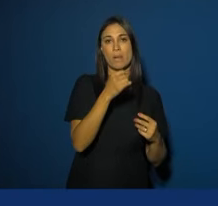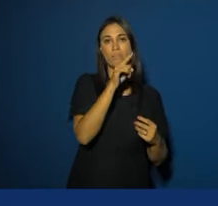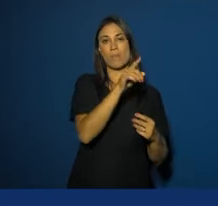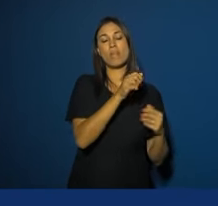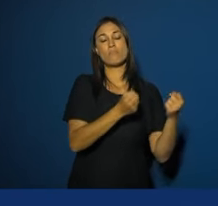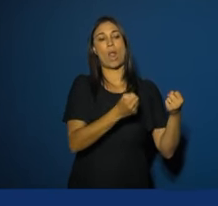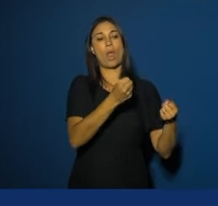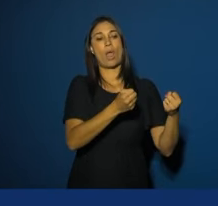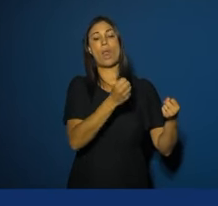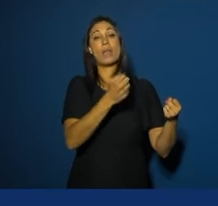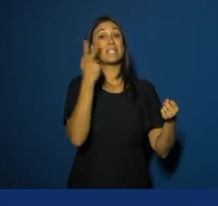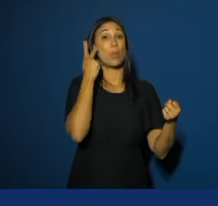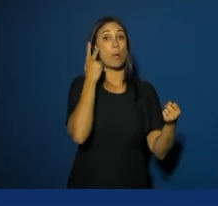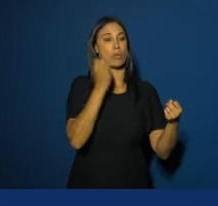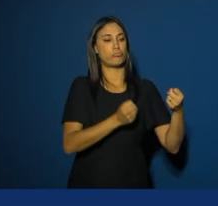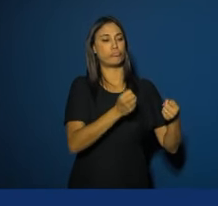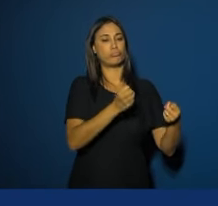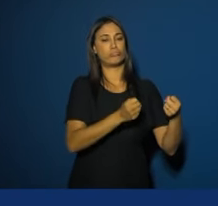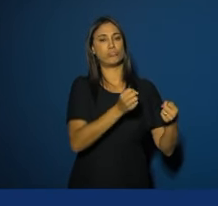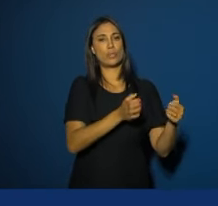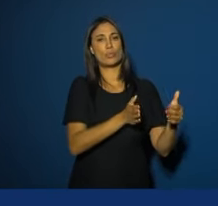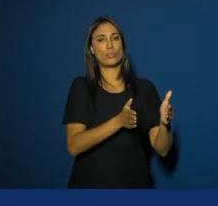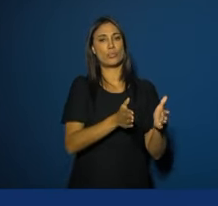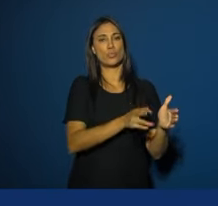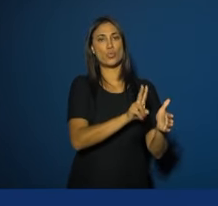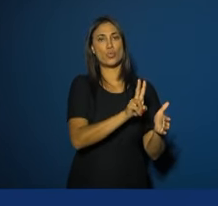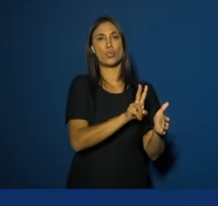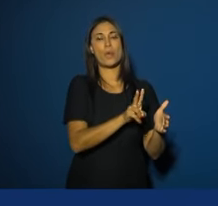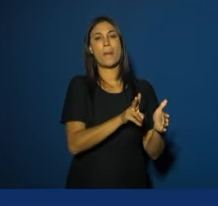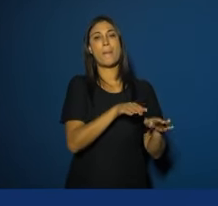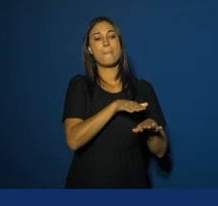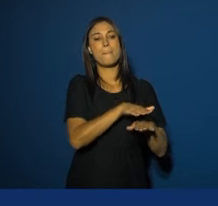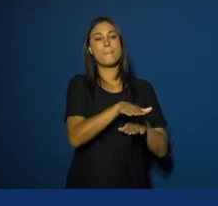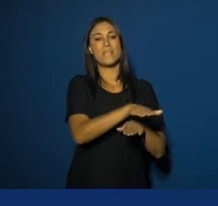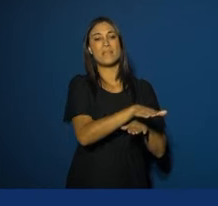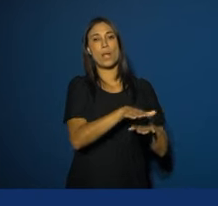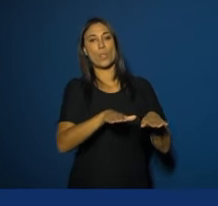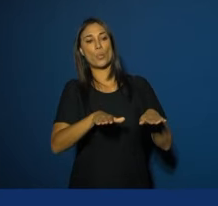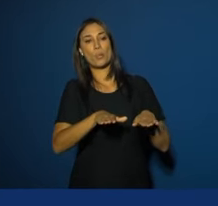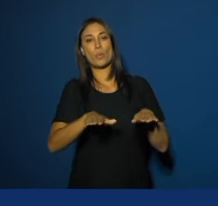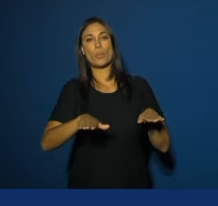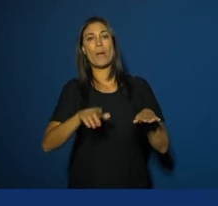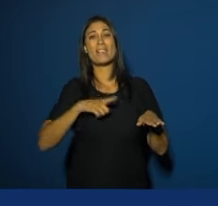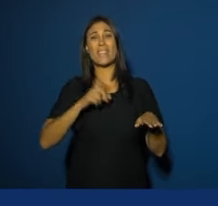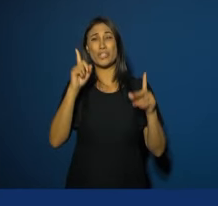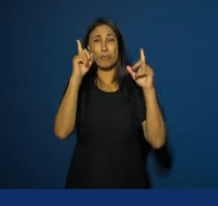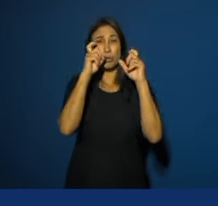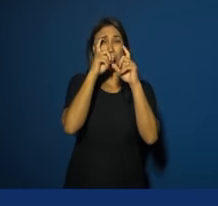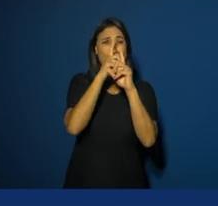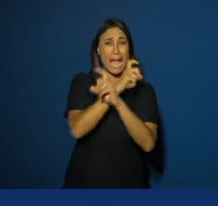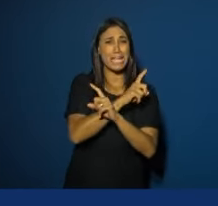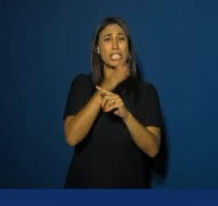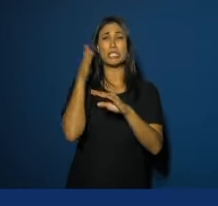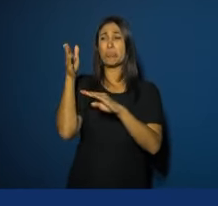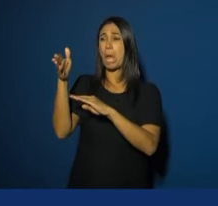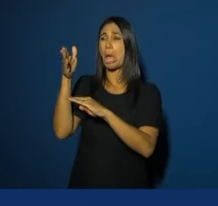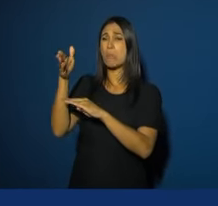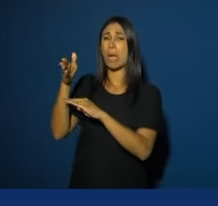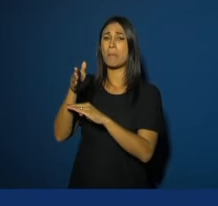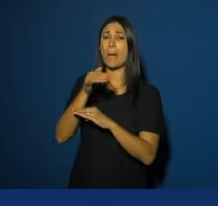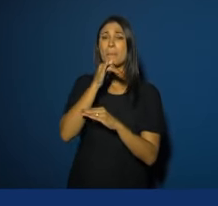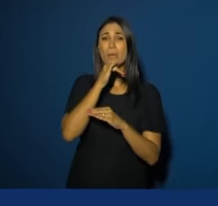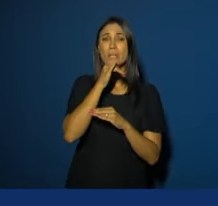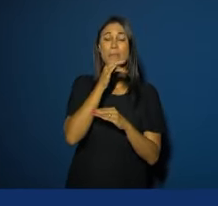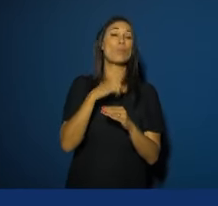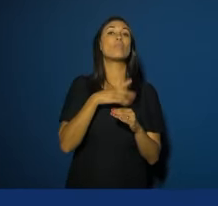com dificuldade sai daqui dupla tripla e sai com dificuldade sai pela 116 sai pela 101 aqui é Litorânea